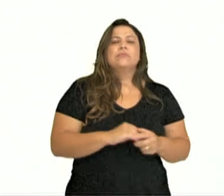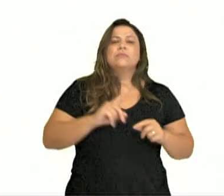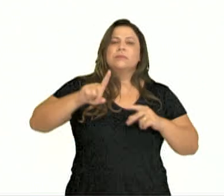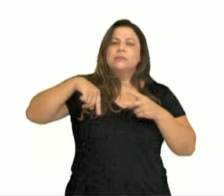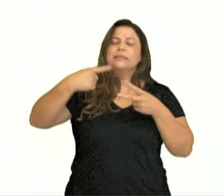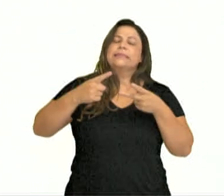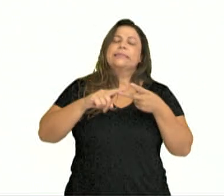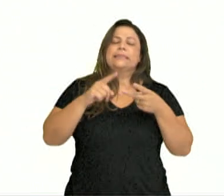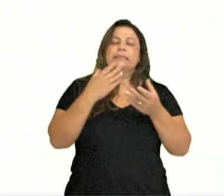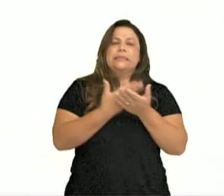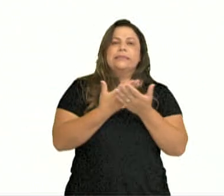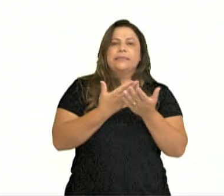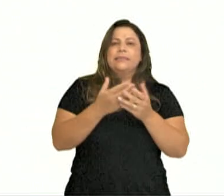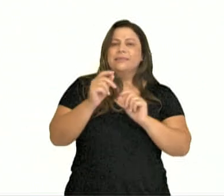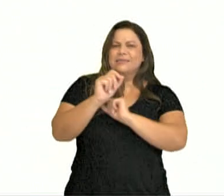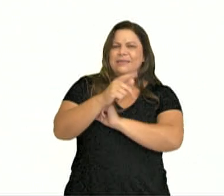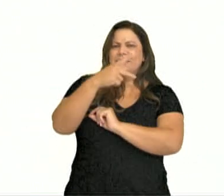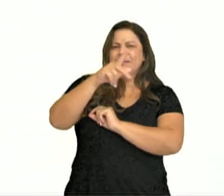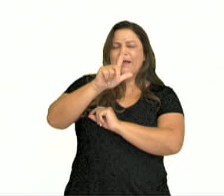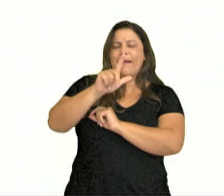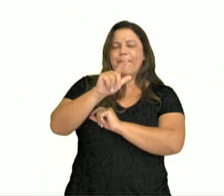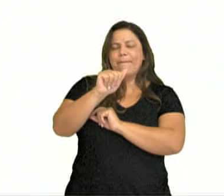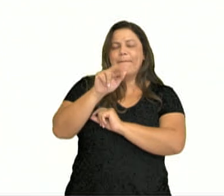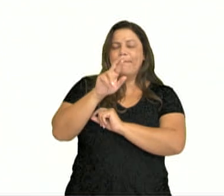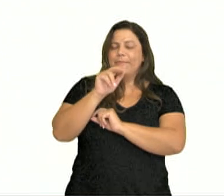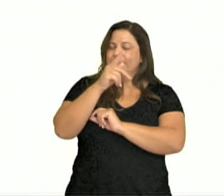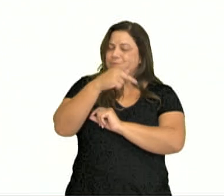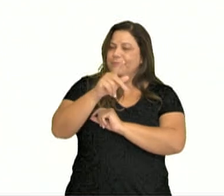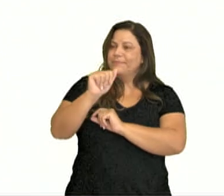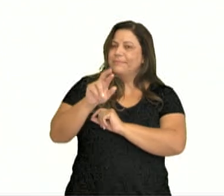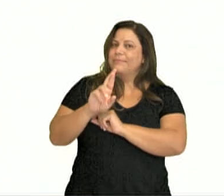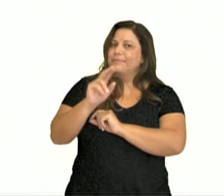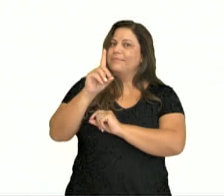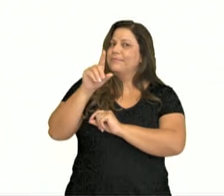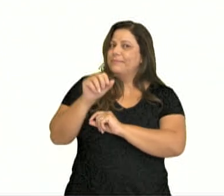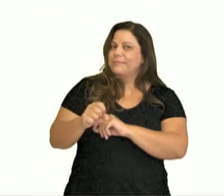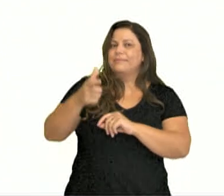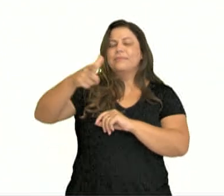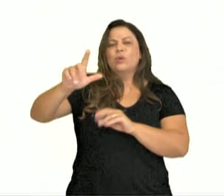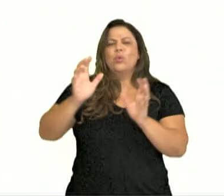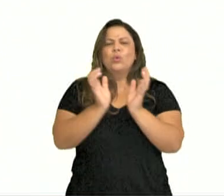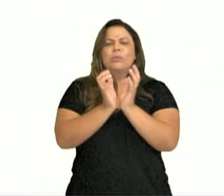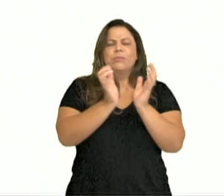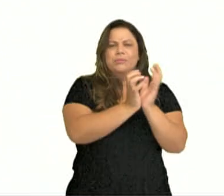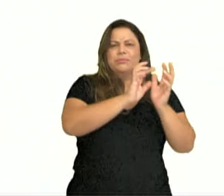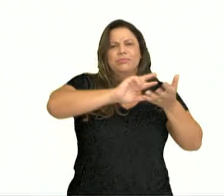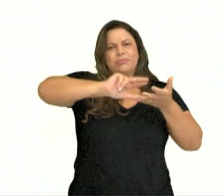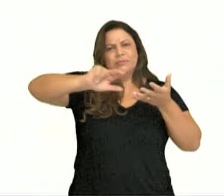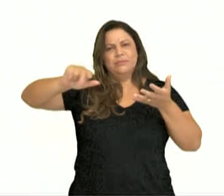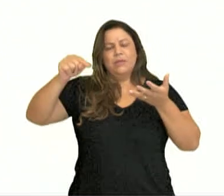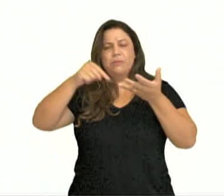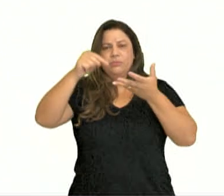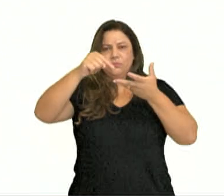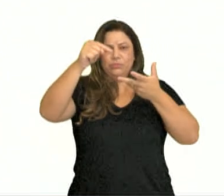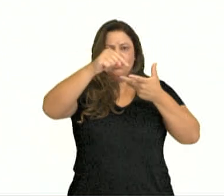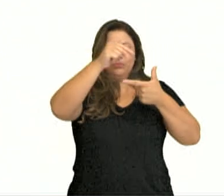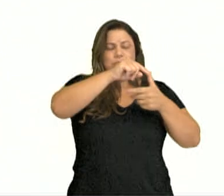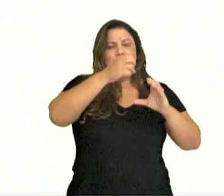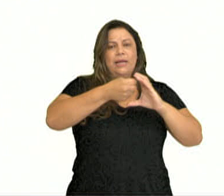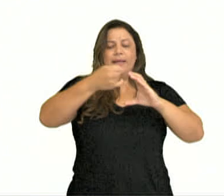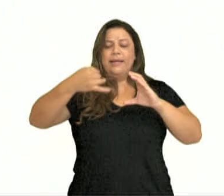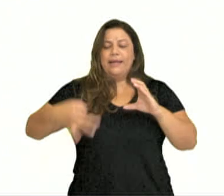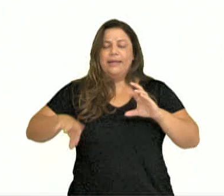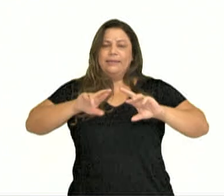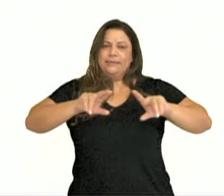ver nessa aula estão em outro grupo, certo? Então nós temos as euglenófitas. Então aqui é uma característica, é